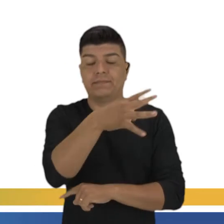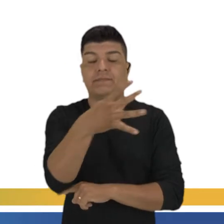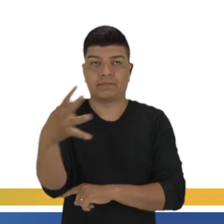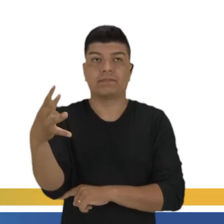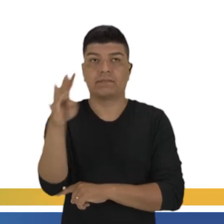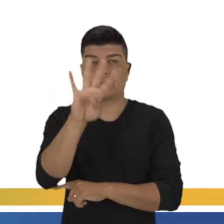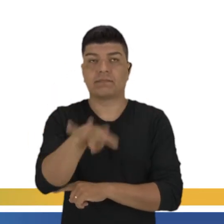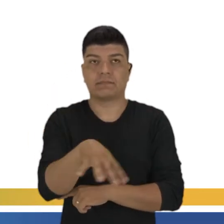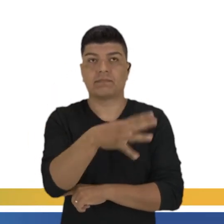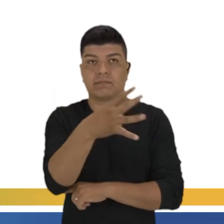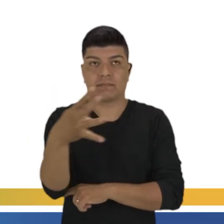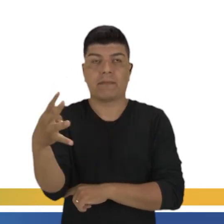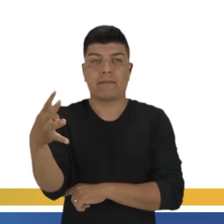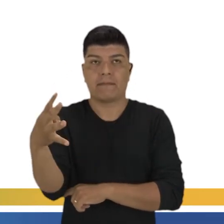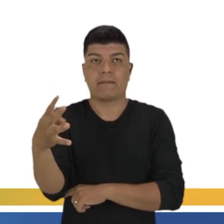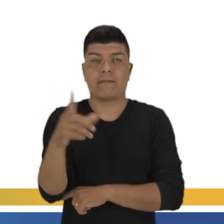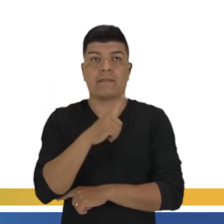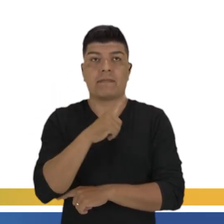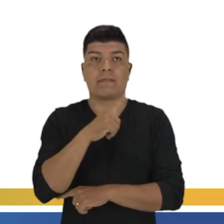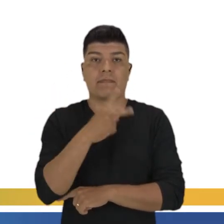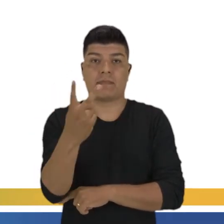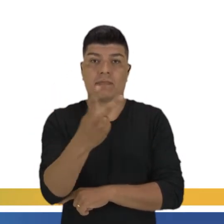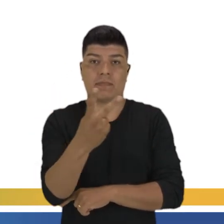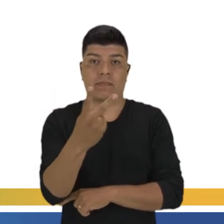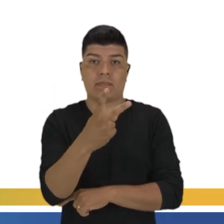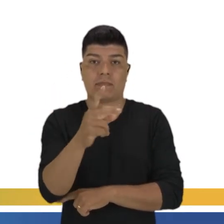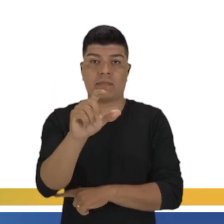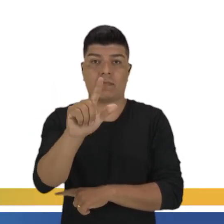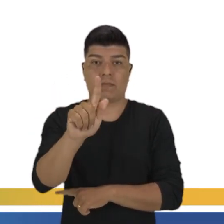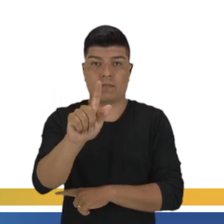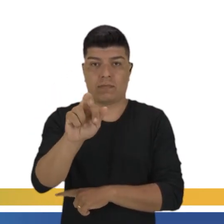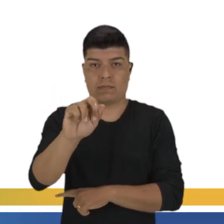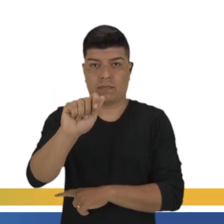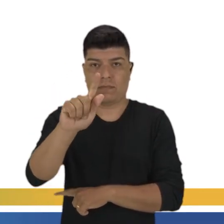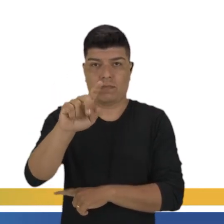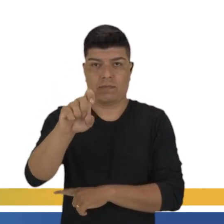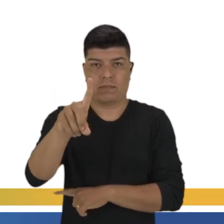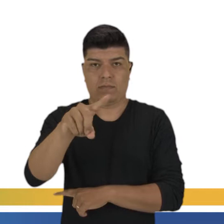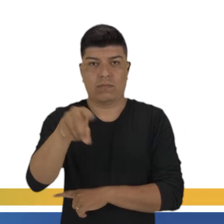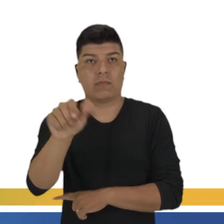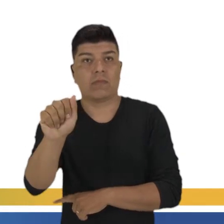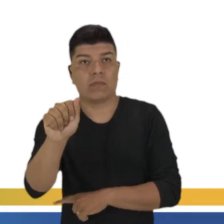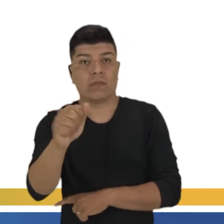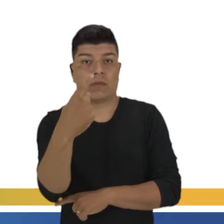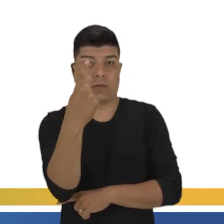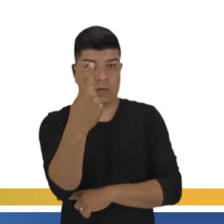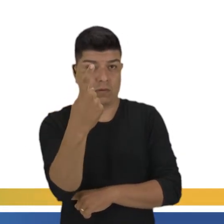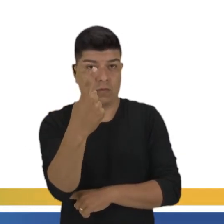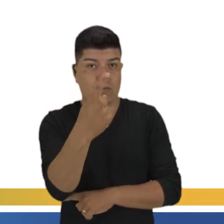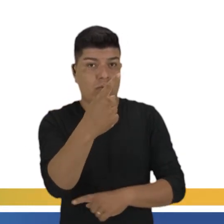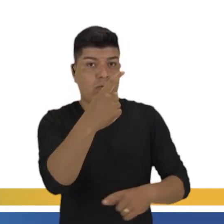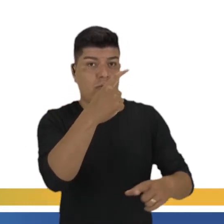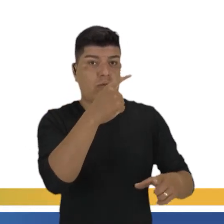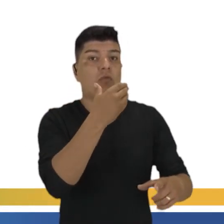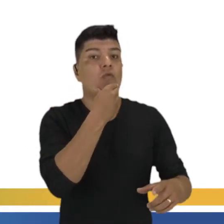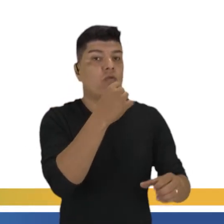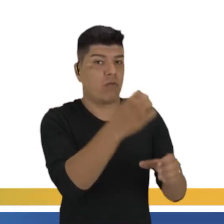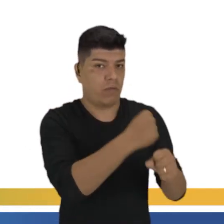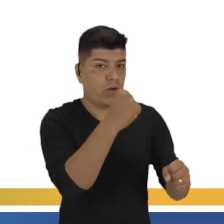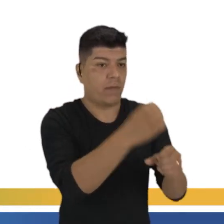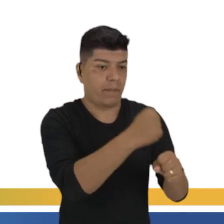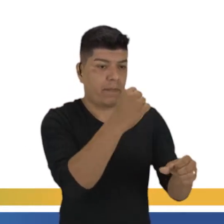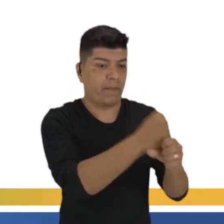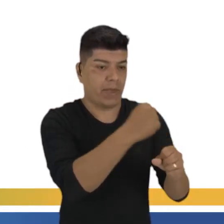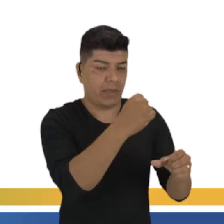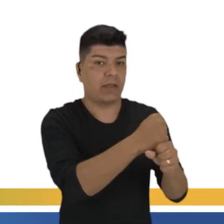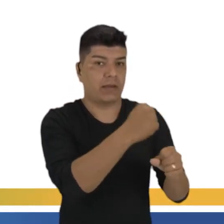proporcional, nós temos duas grandezas. Uma é pedreiro, que é a quantidade de pedreiros, e